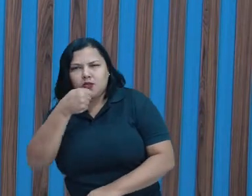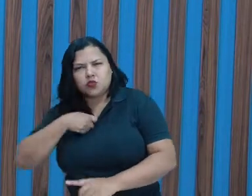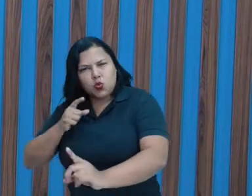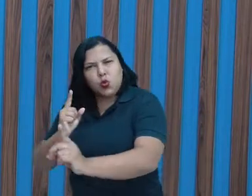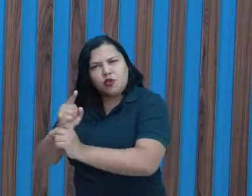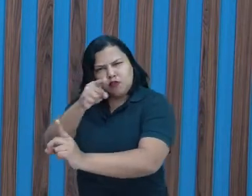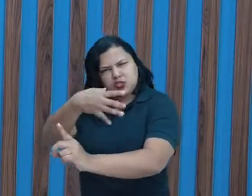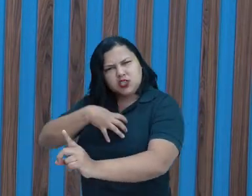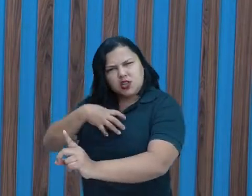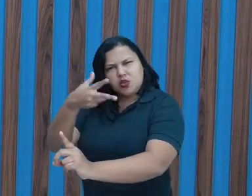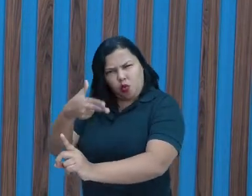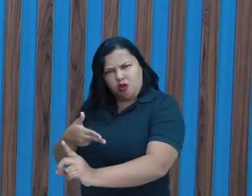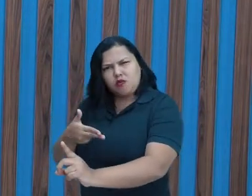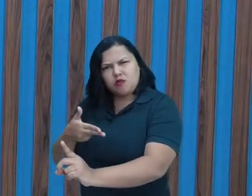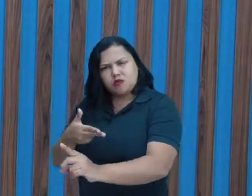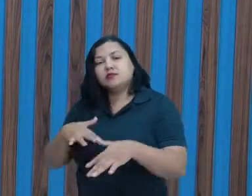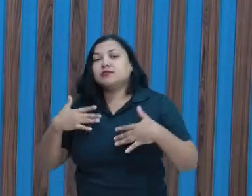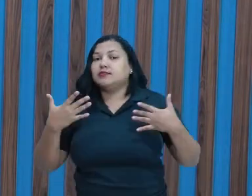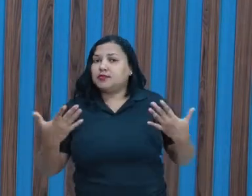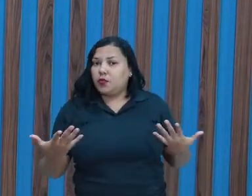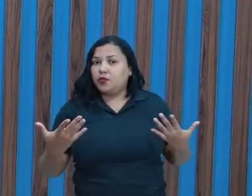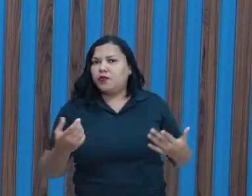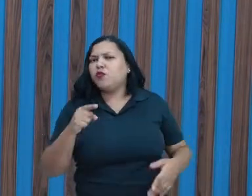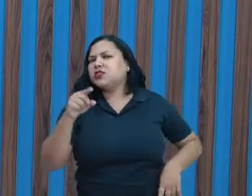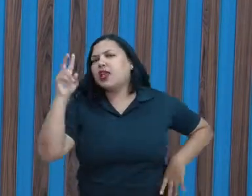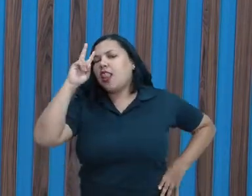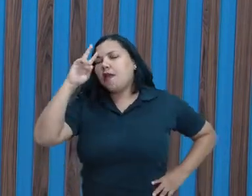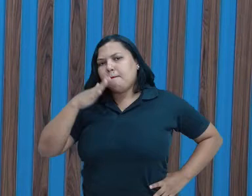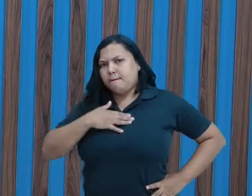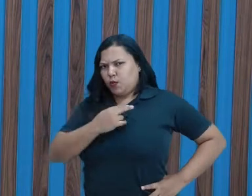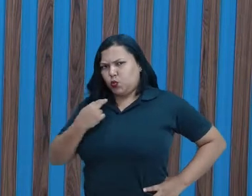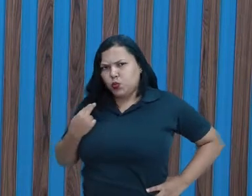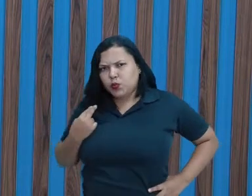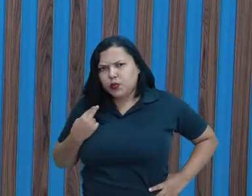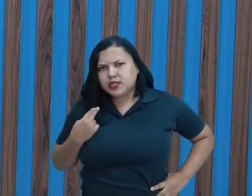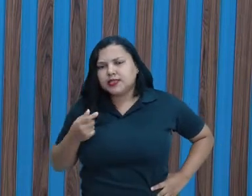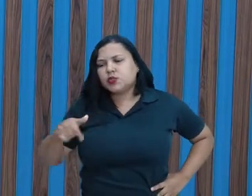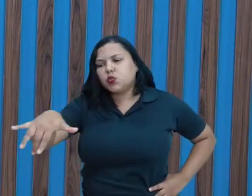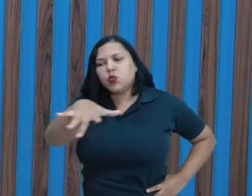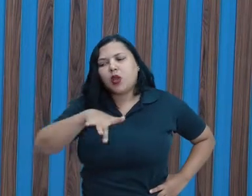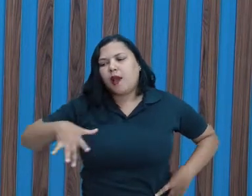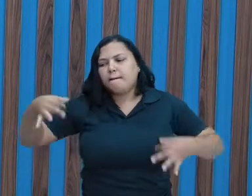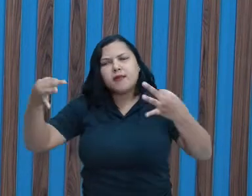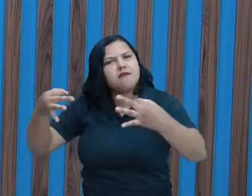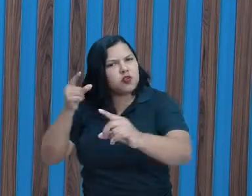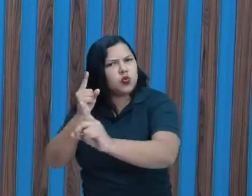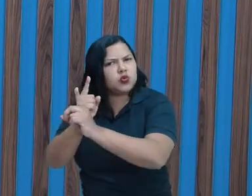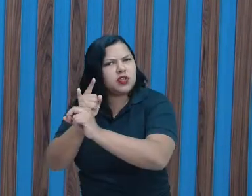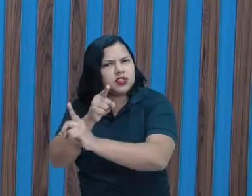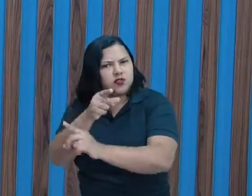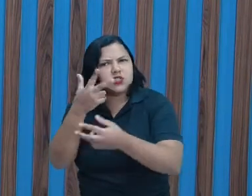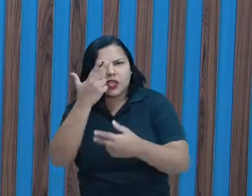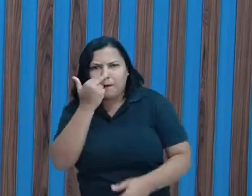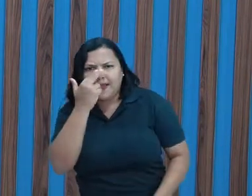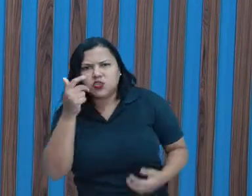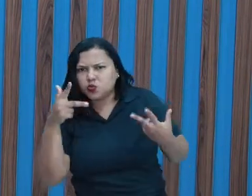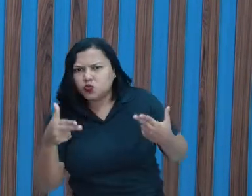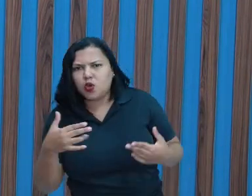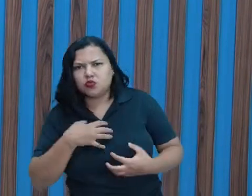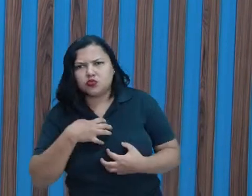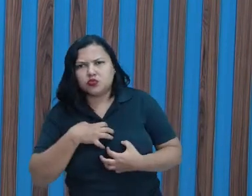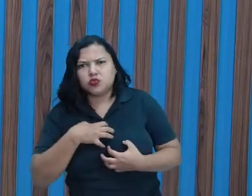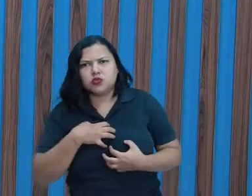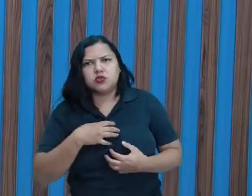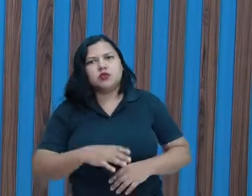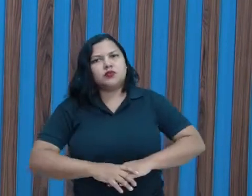céu, né? Então, você lembraria meu nome se eu te visse no céu? Você seria o mesmo se eu te visse no céu? I must be strong